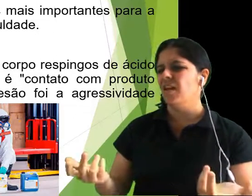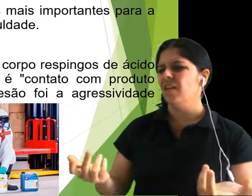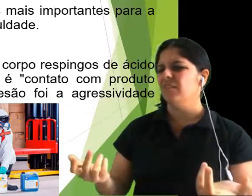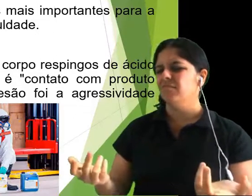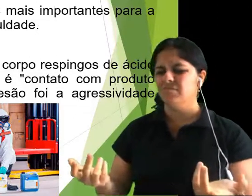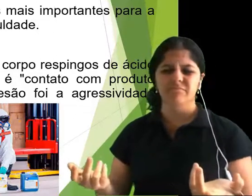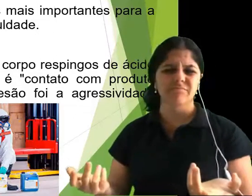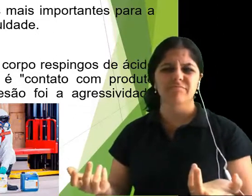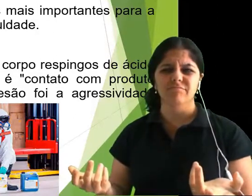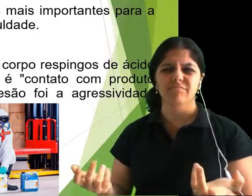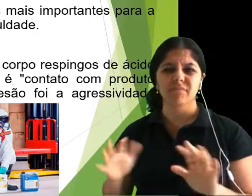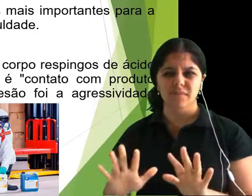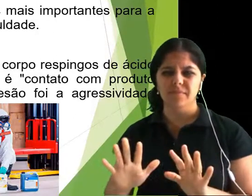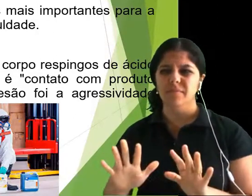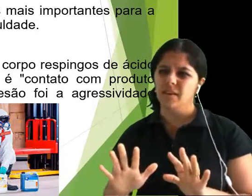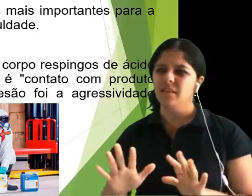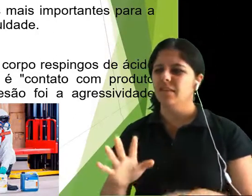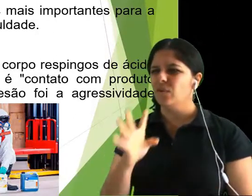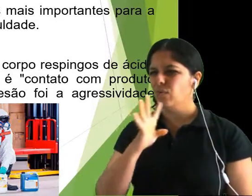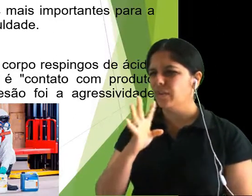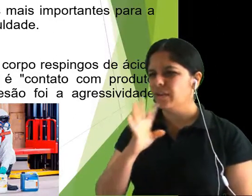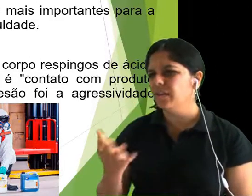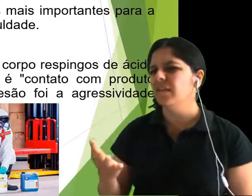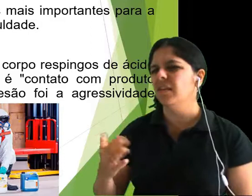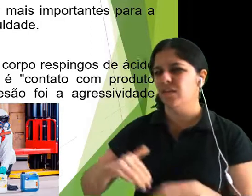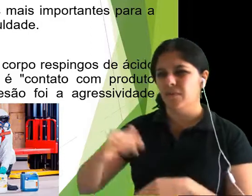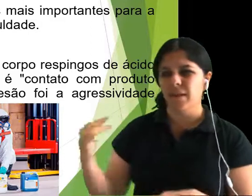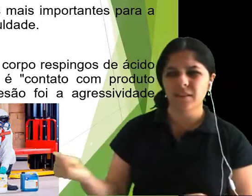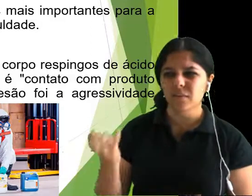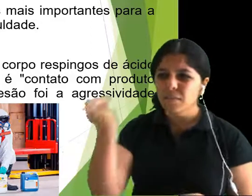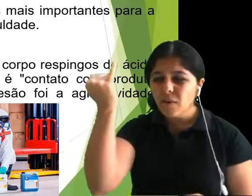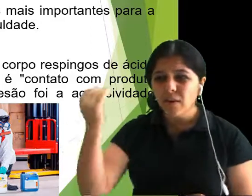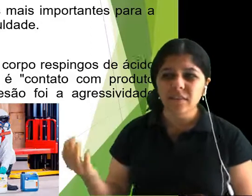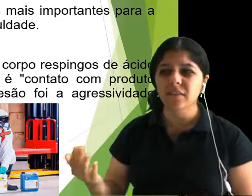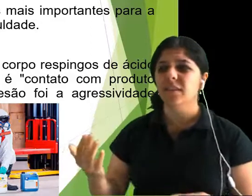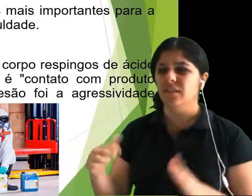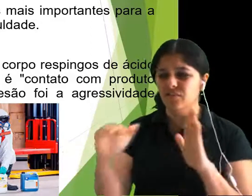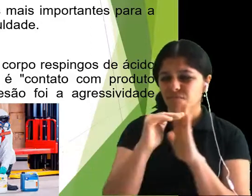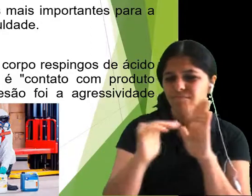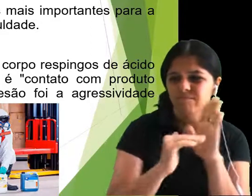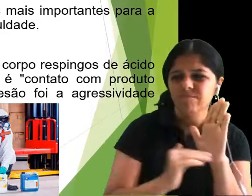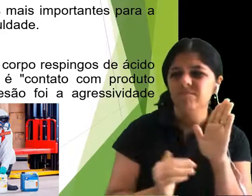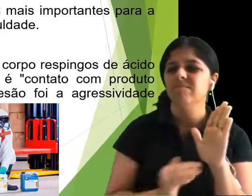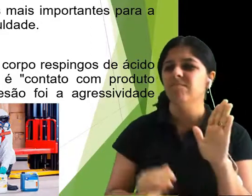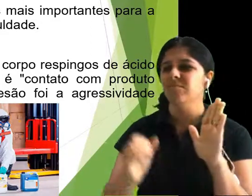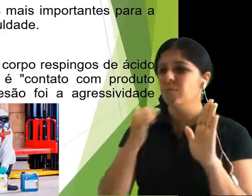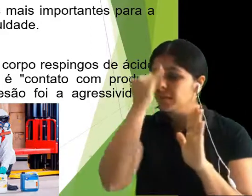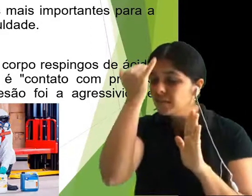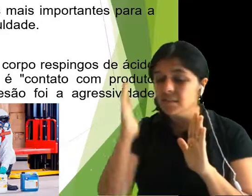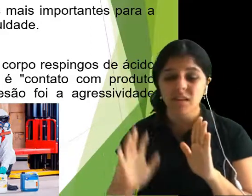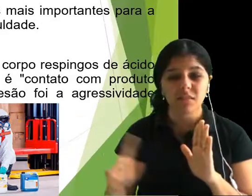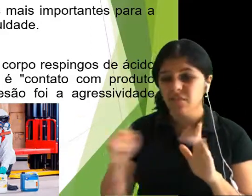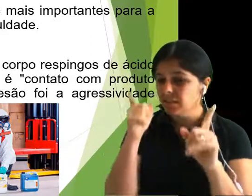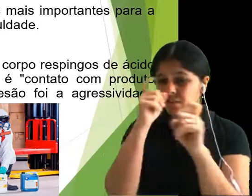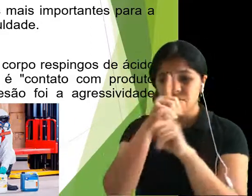dois tipos. Ok, mas a gente conhecendo bem os pontos mais importantes para a classificação, não vai haver dificuldade. Por isso que uma